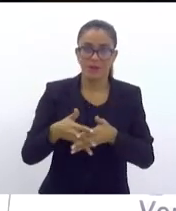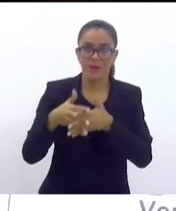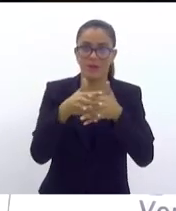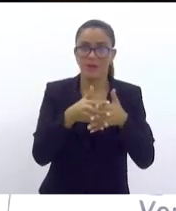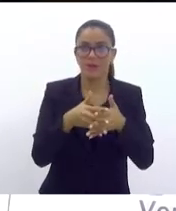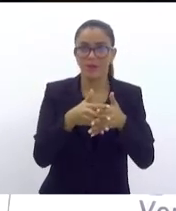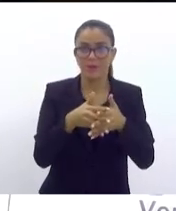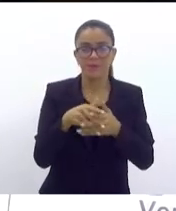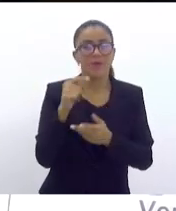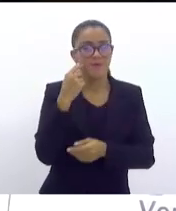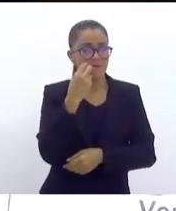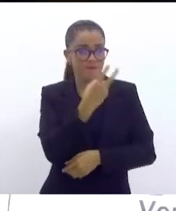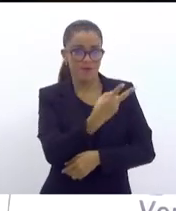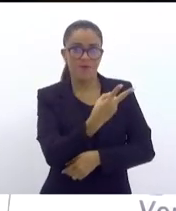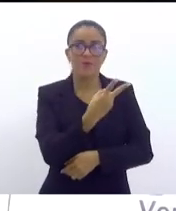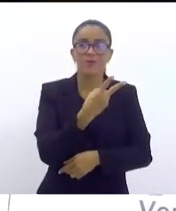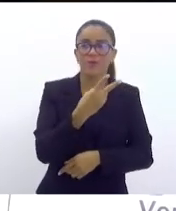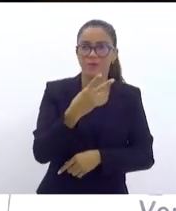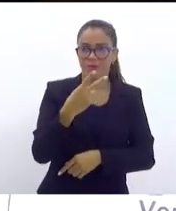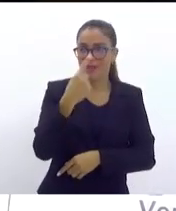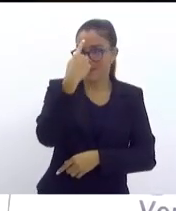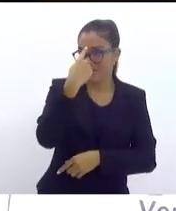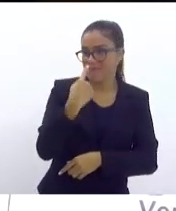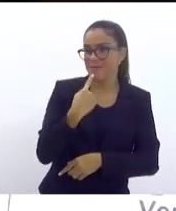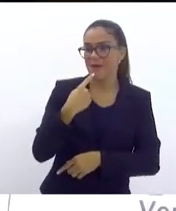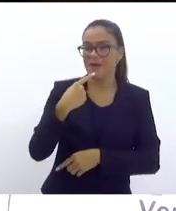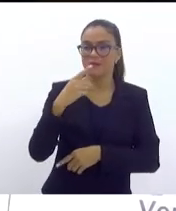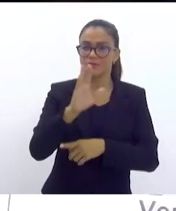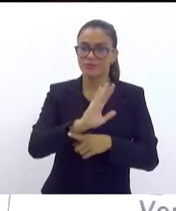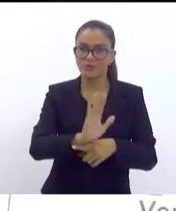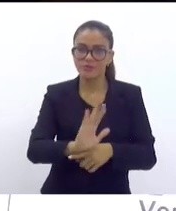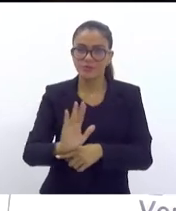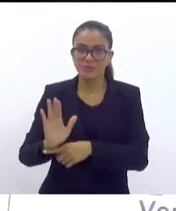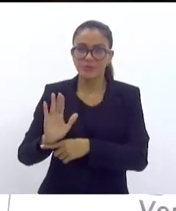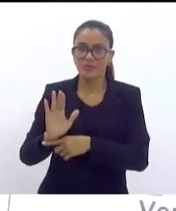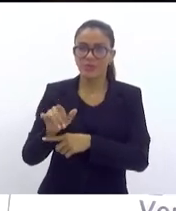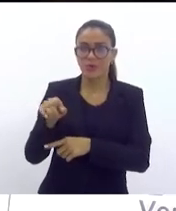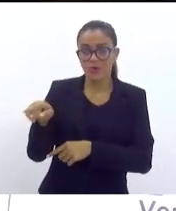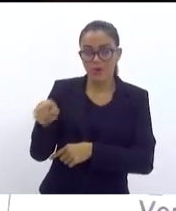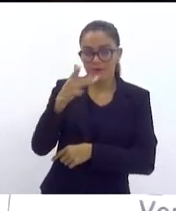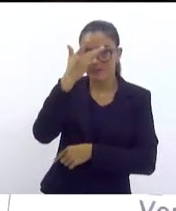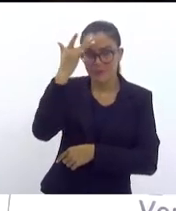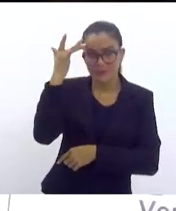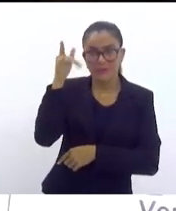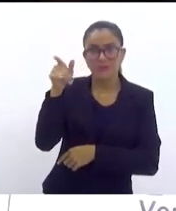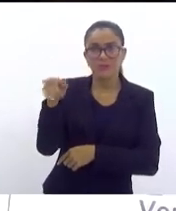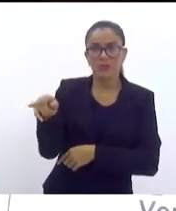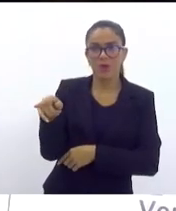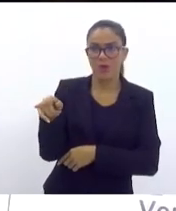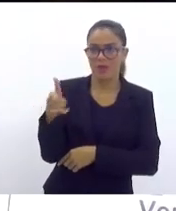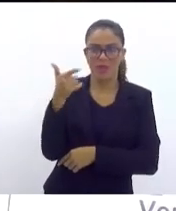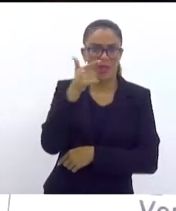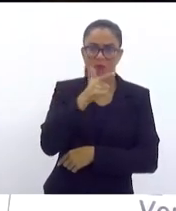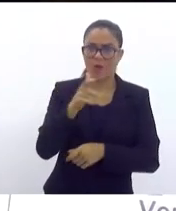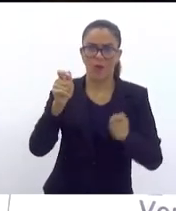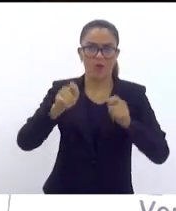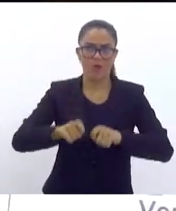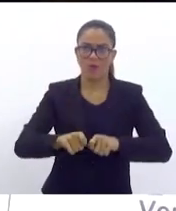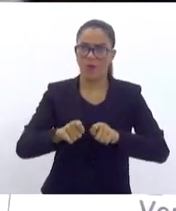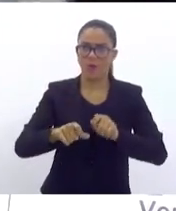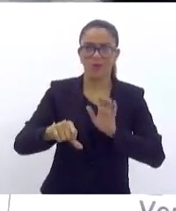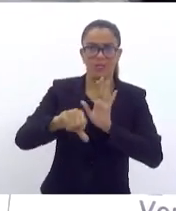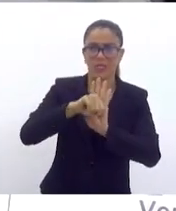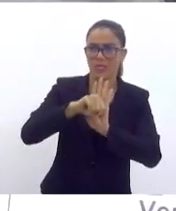e como observamos na nas imagens do vídeo aquele usuário de entorpecente ele não tem condições de praticar Crime